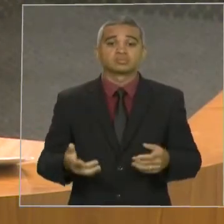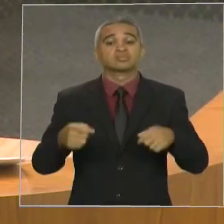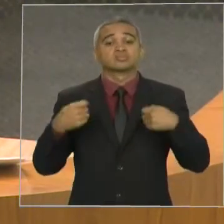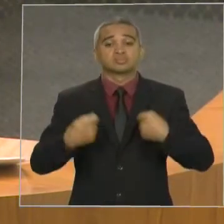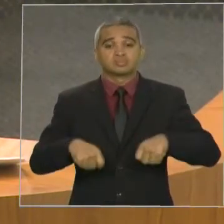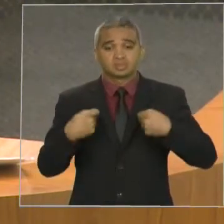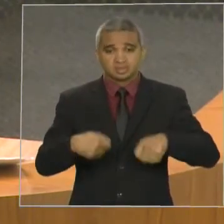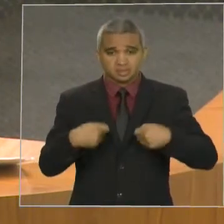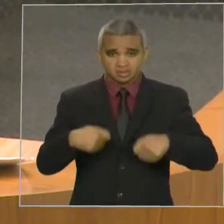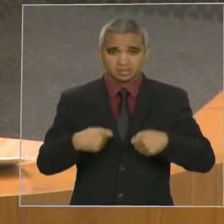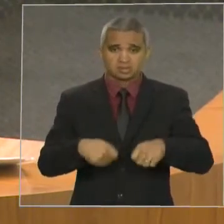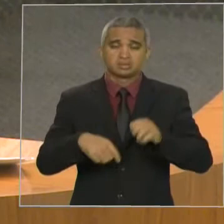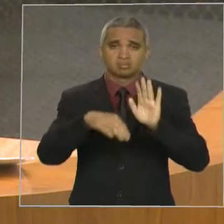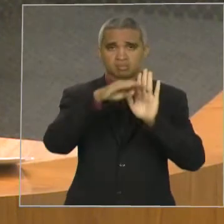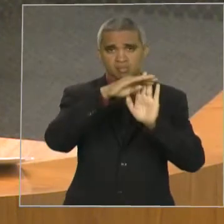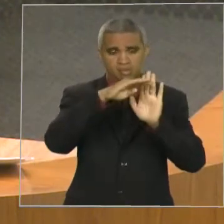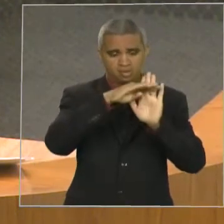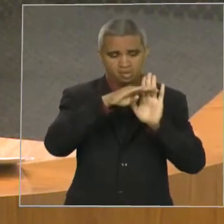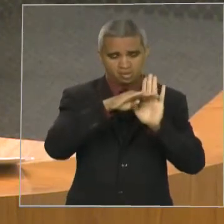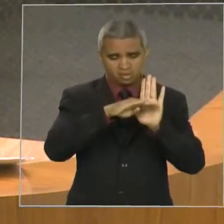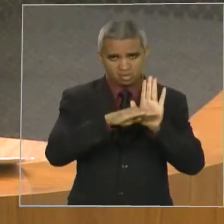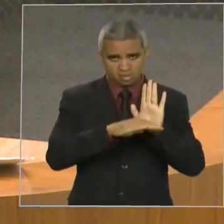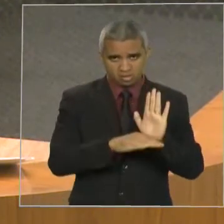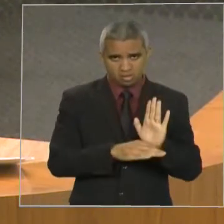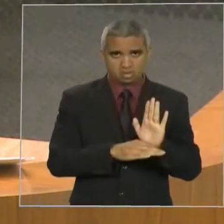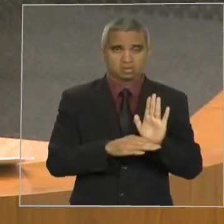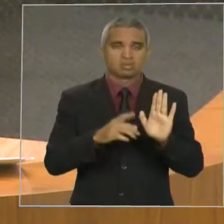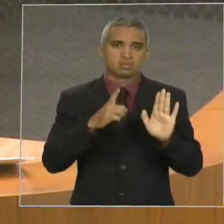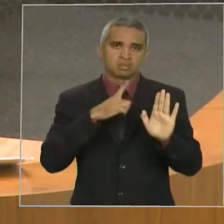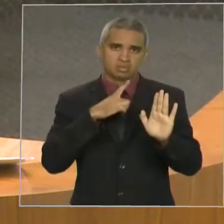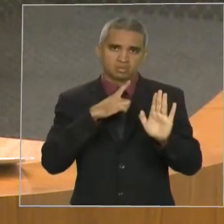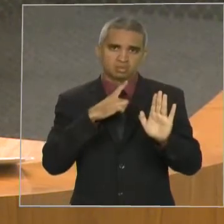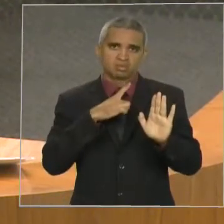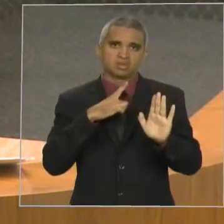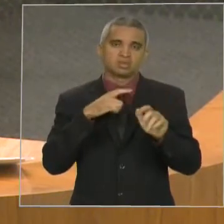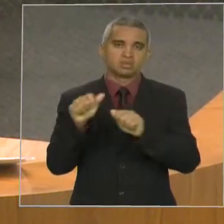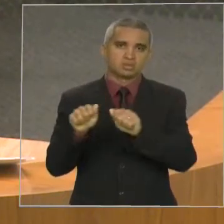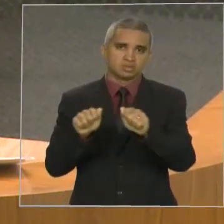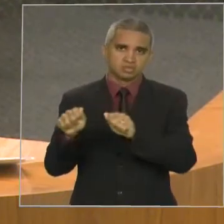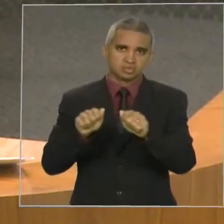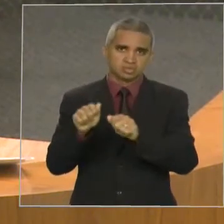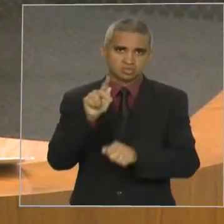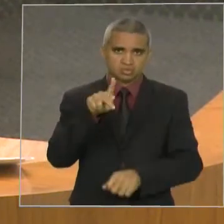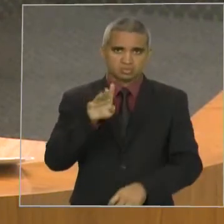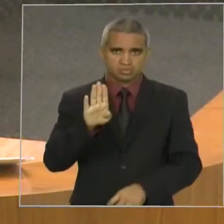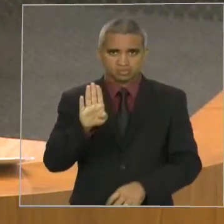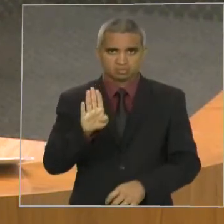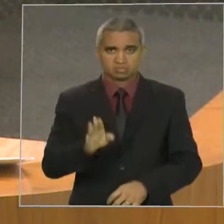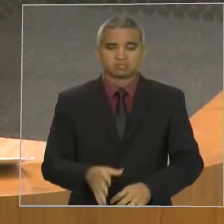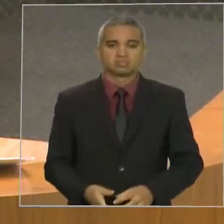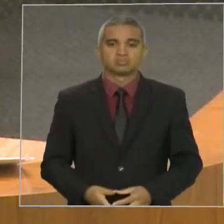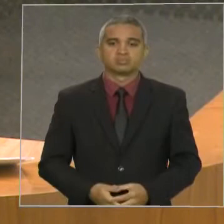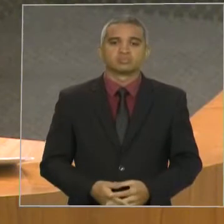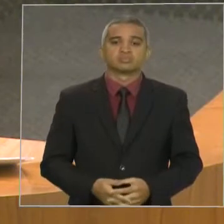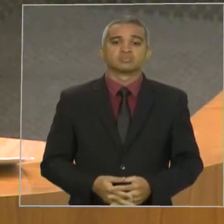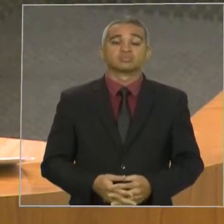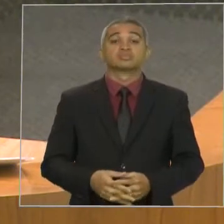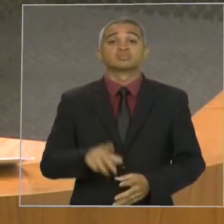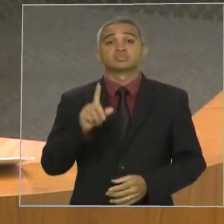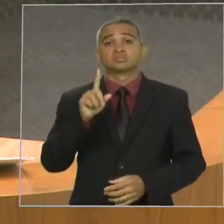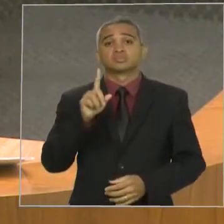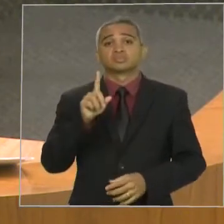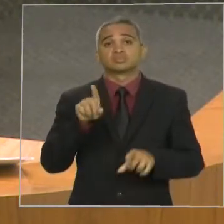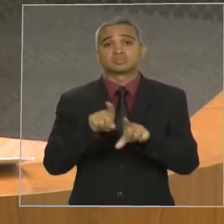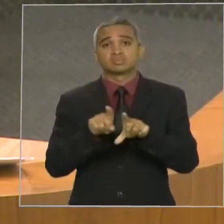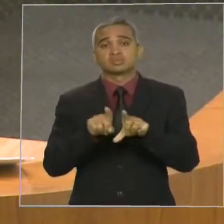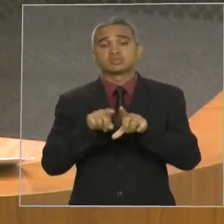contas do planejamento e das ações tomadas pela administração pública. Refere-se à divulgação